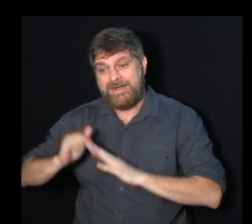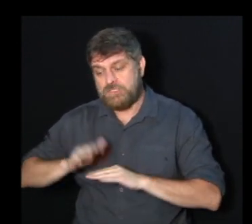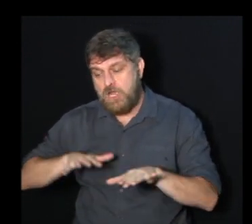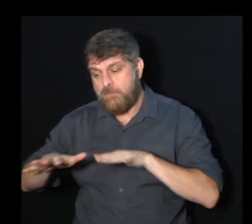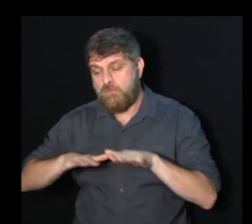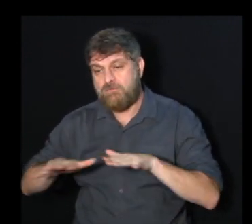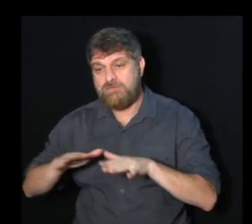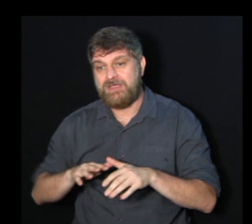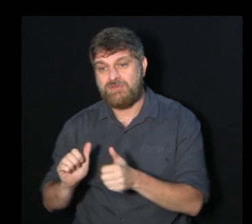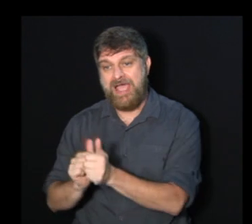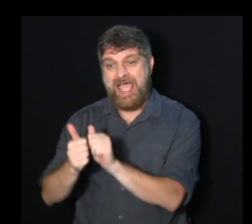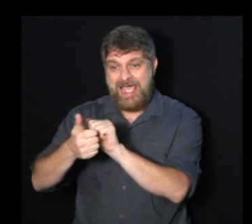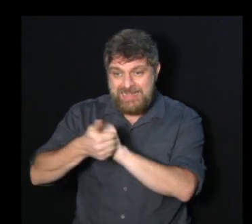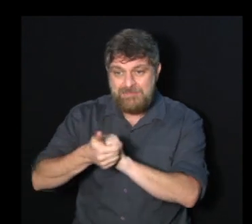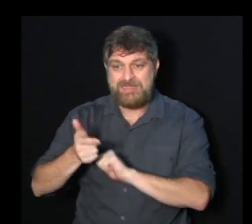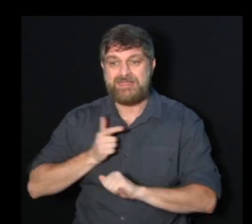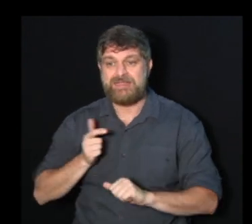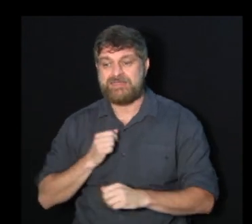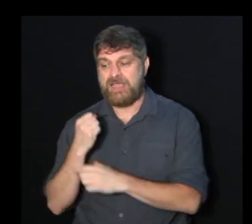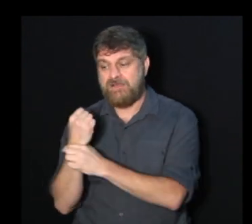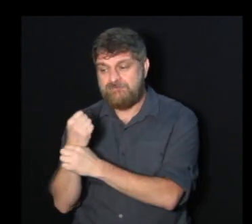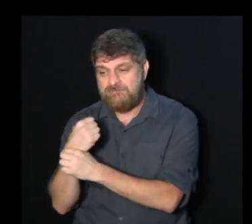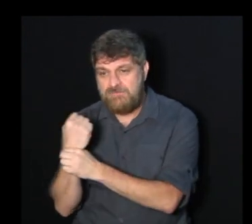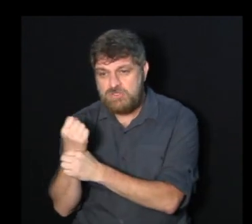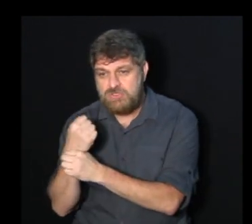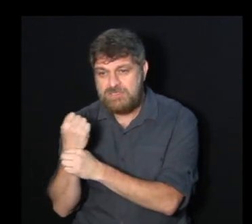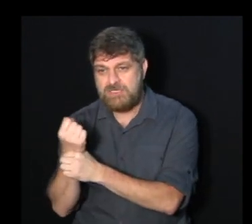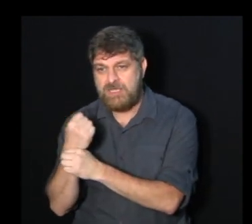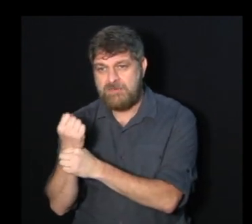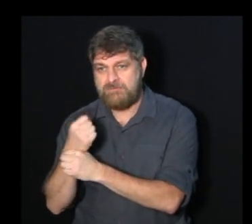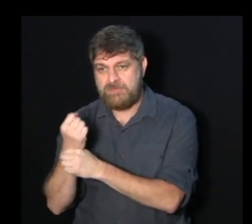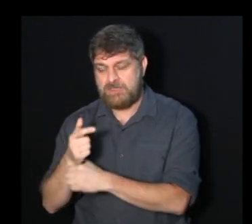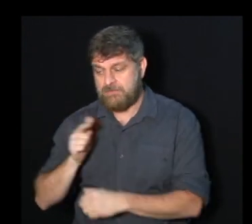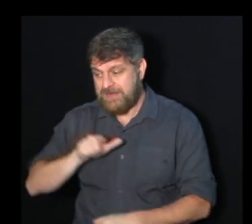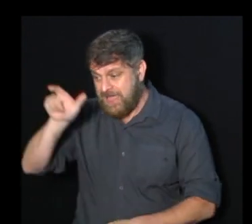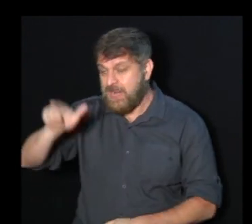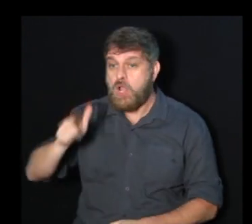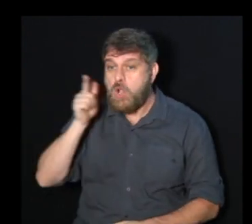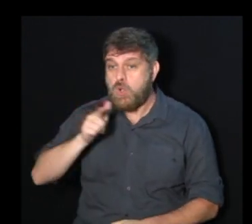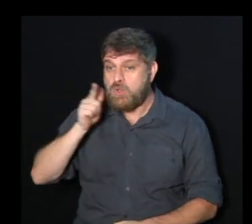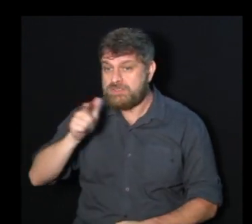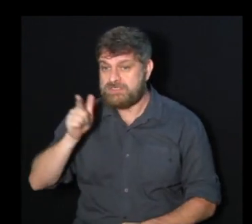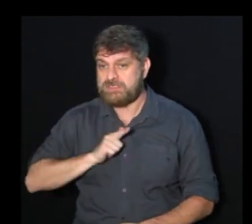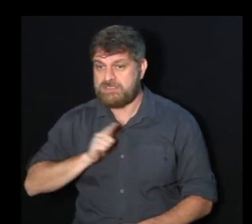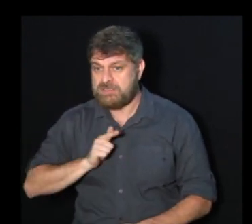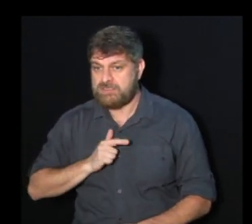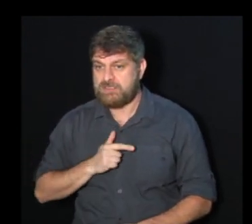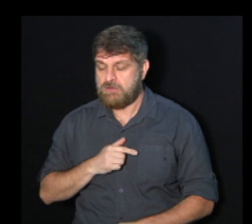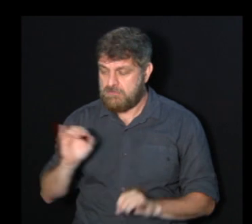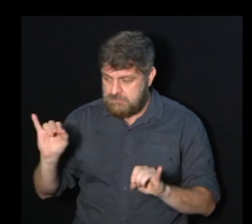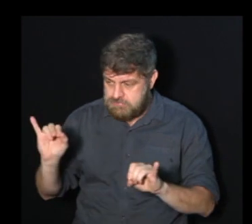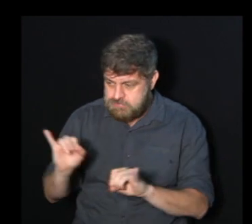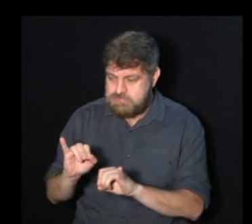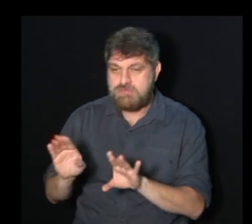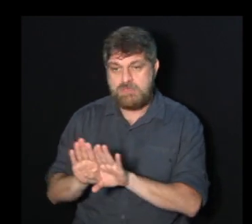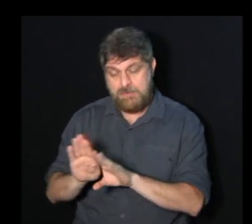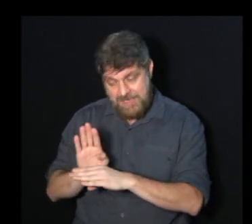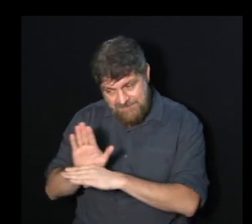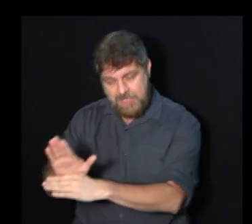na fisioterapia com uma atividade física um pouco mais vigorosa para ela conseguir ter um gasto energético legal aí também,